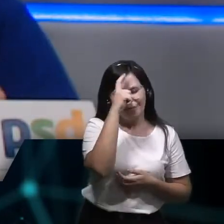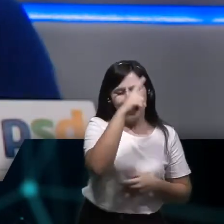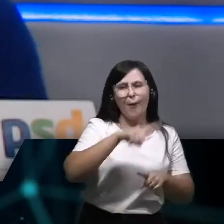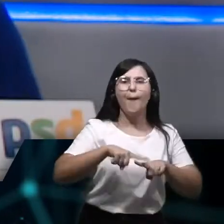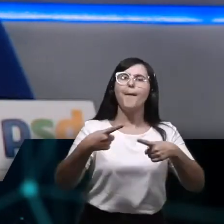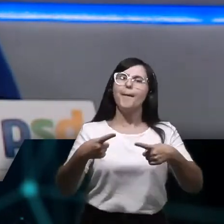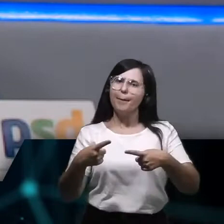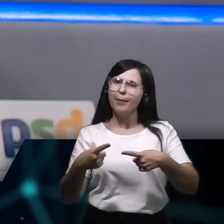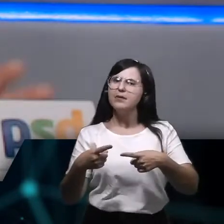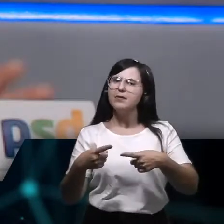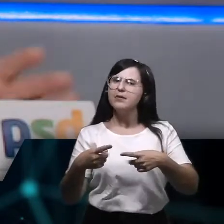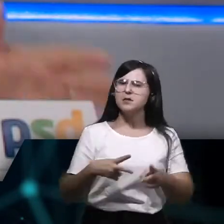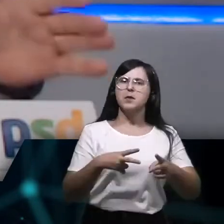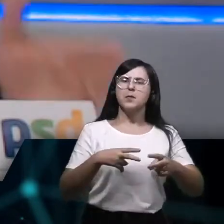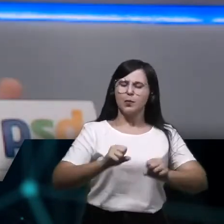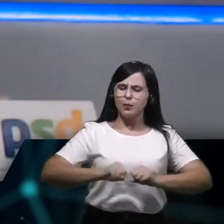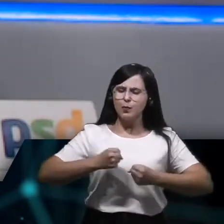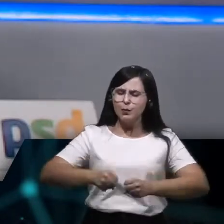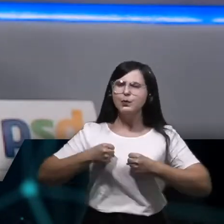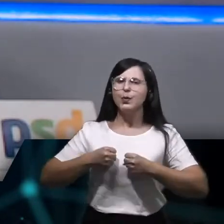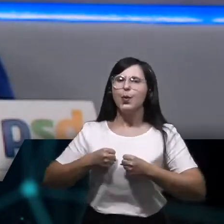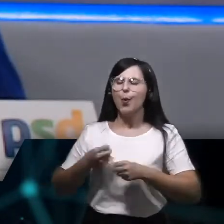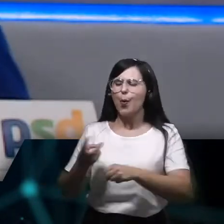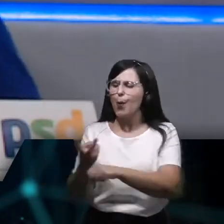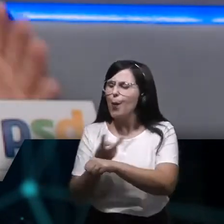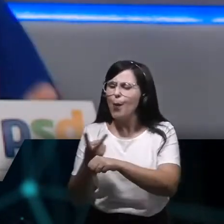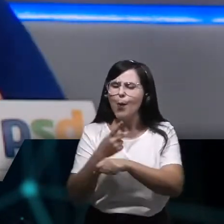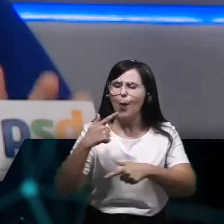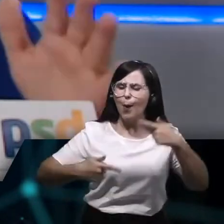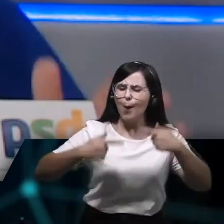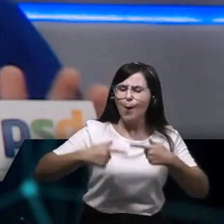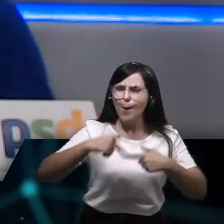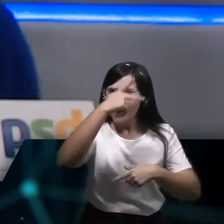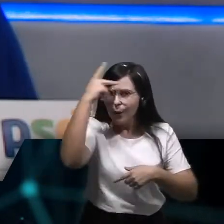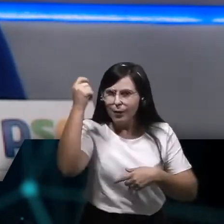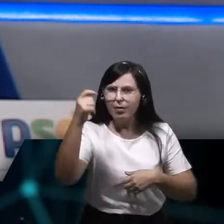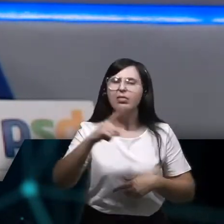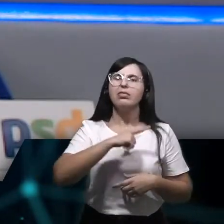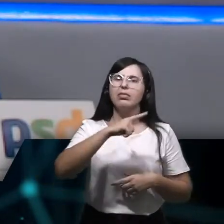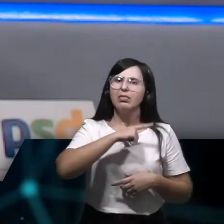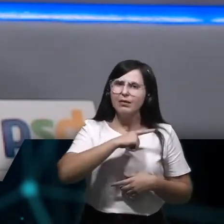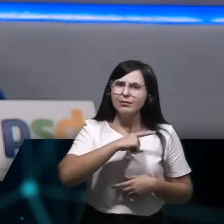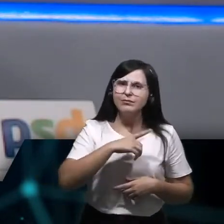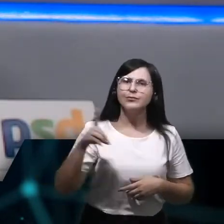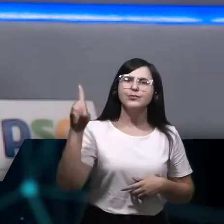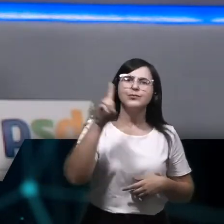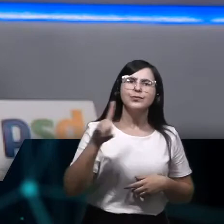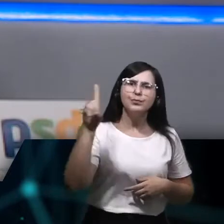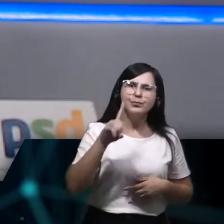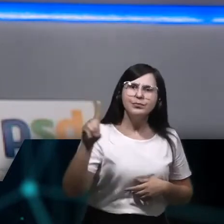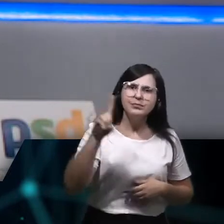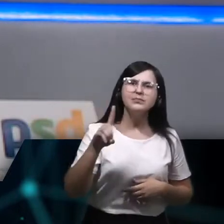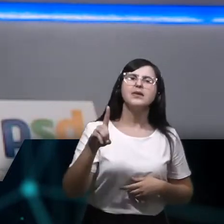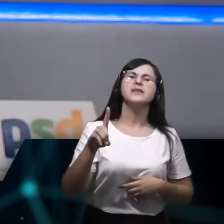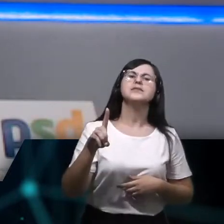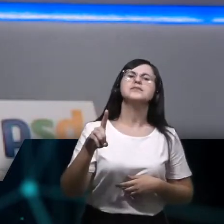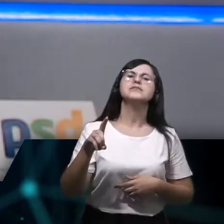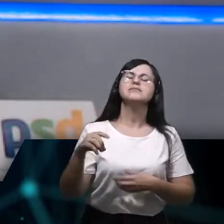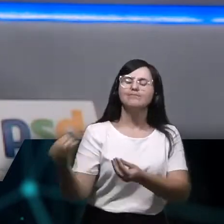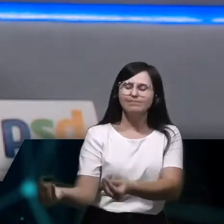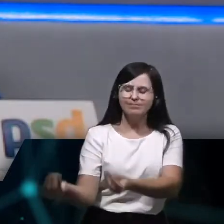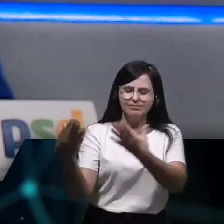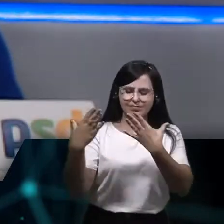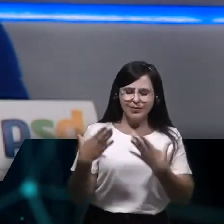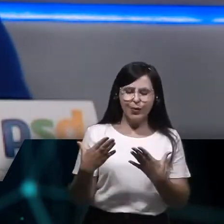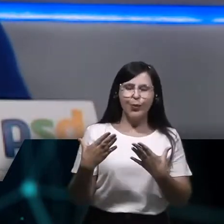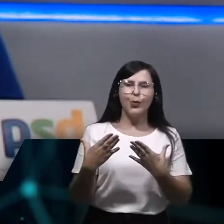nós fomos atrás de políticos compromissados. E apareceu o deputado Fernando Filho, que injetou recursos na saúde.